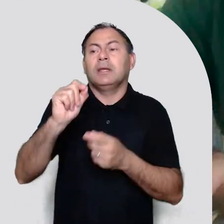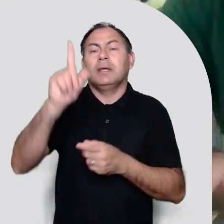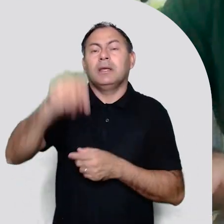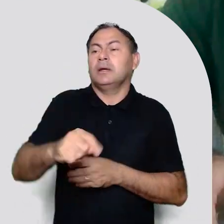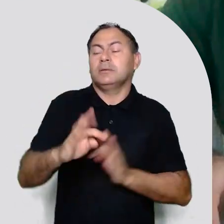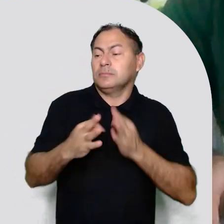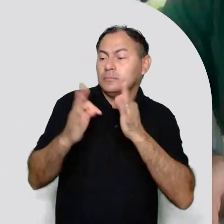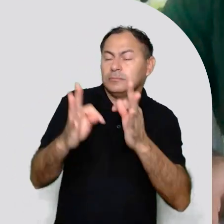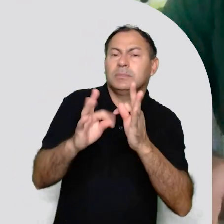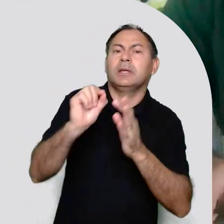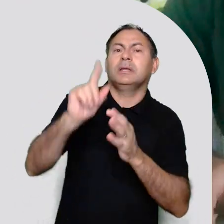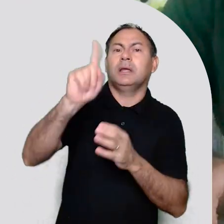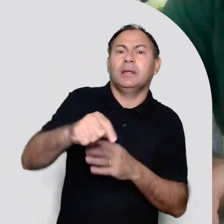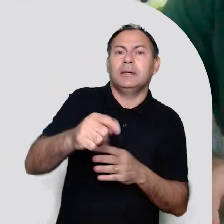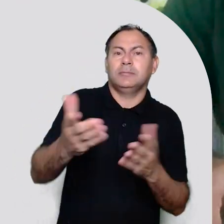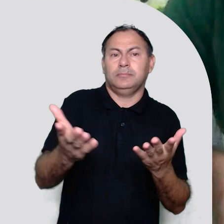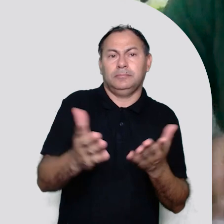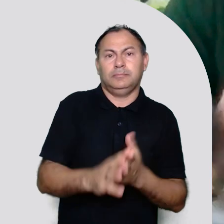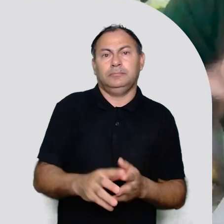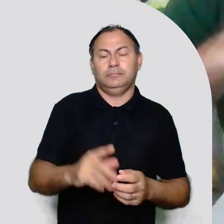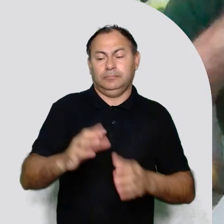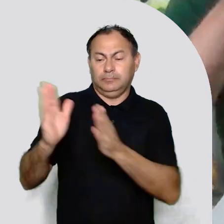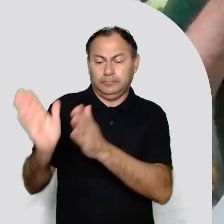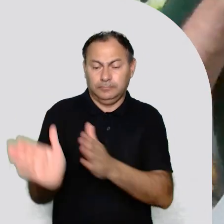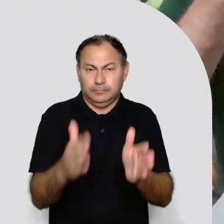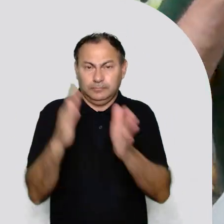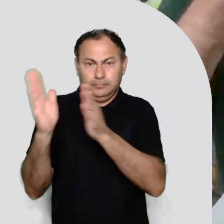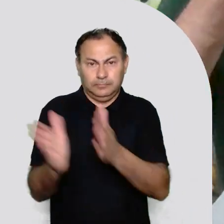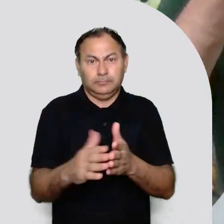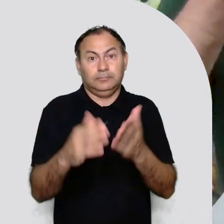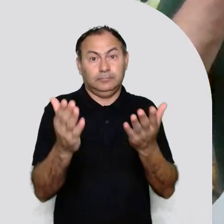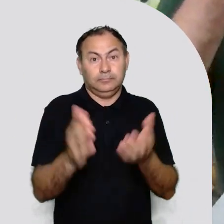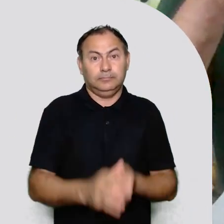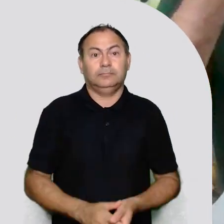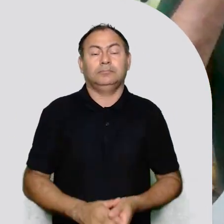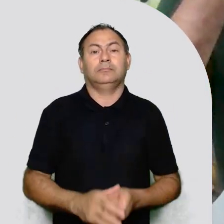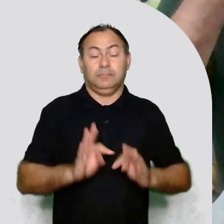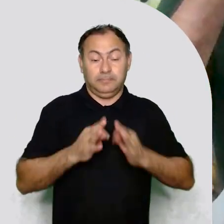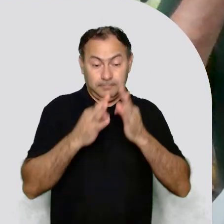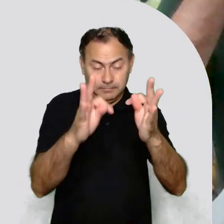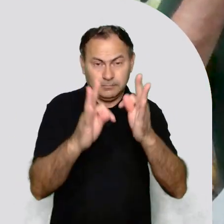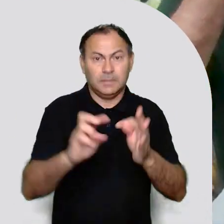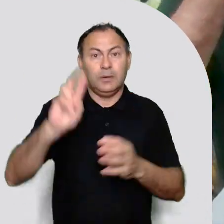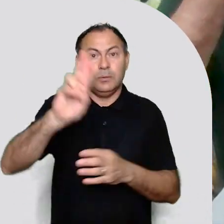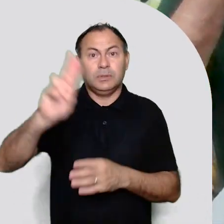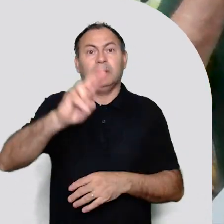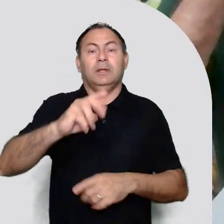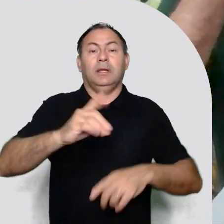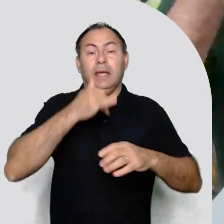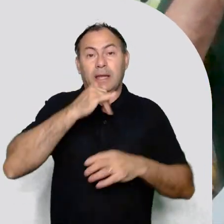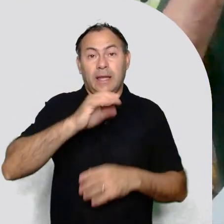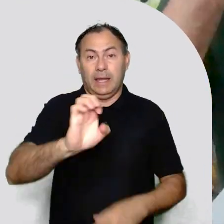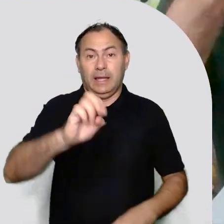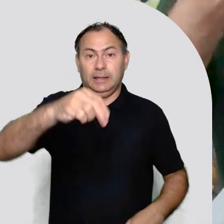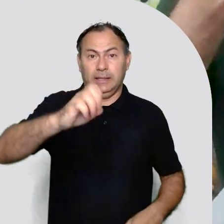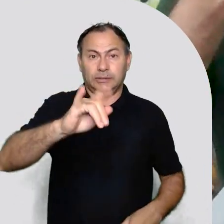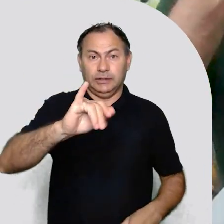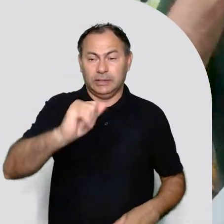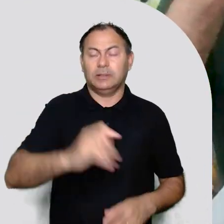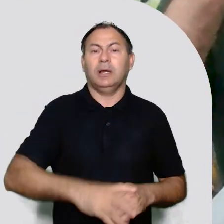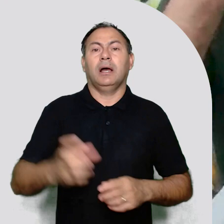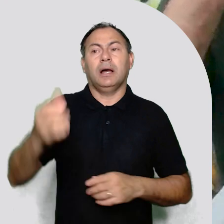quem são a tecnologia e as produções, né? A tecnologia aplicada a questões energéticas,